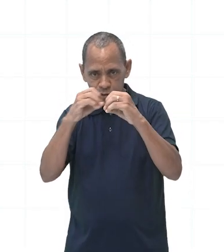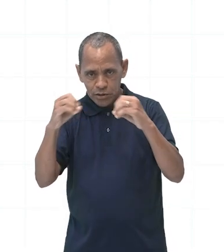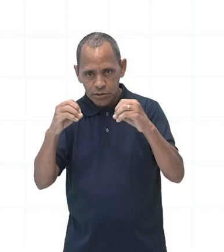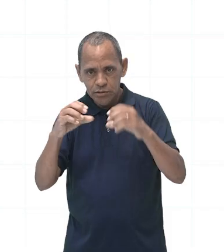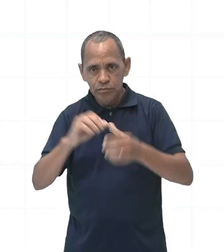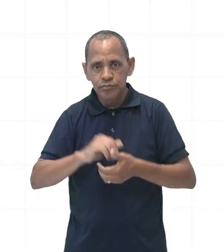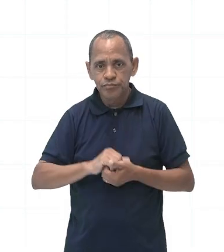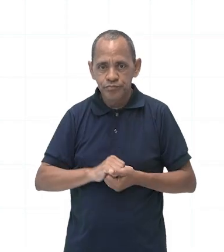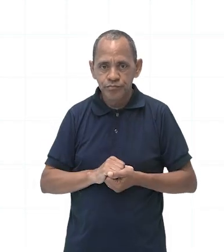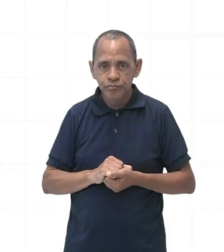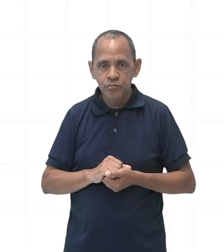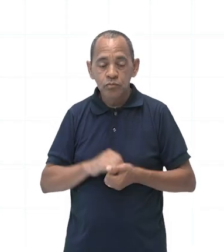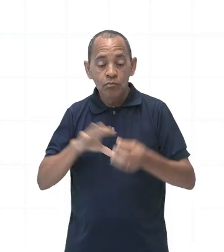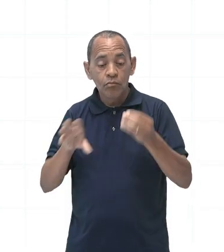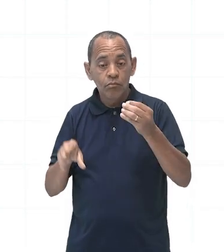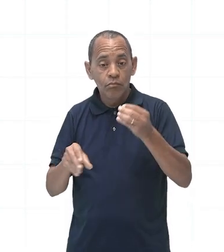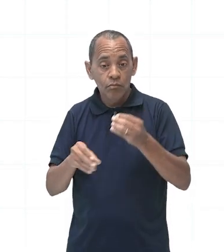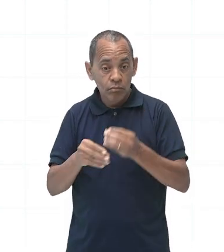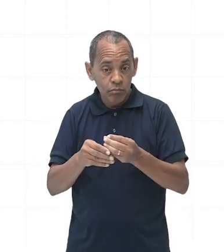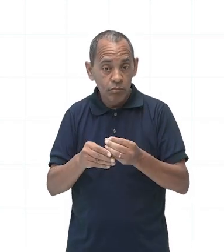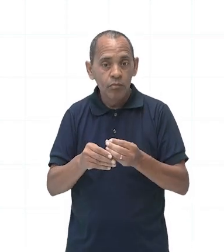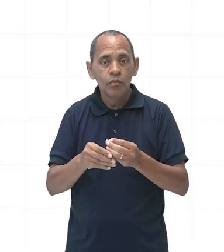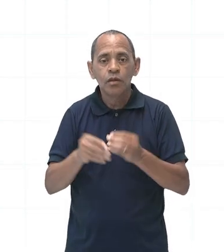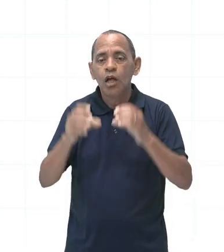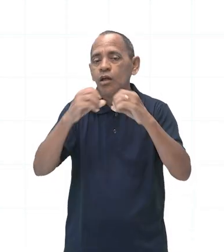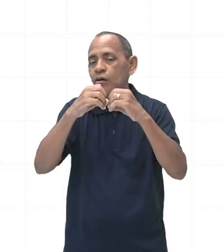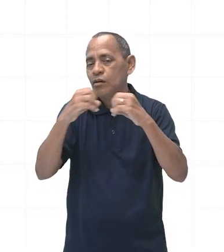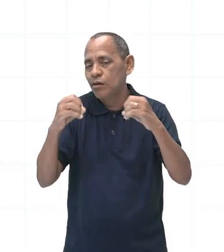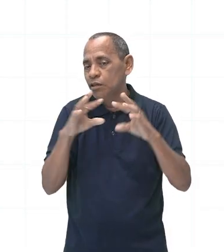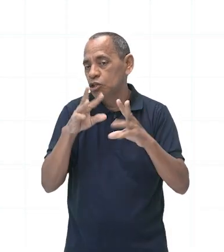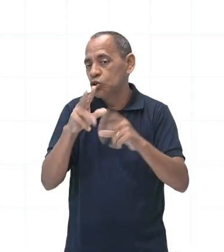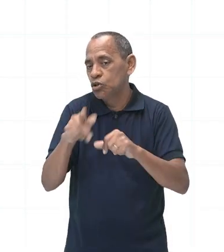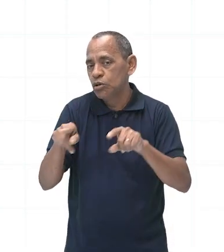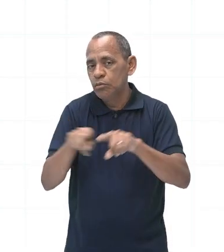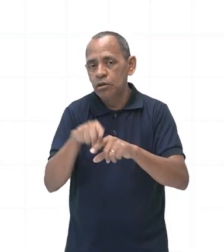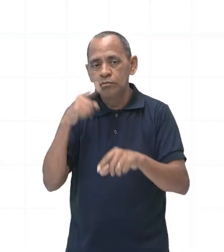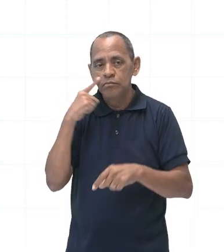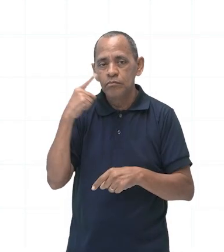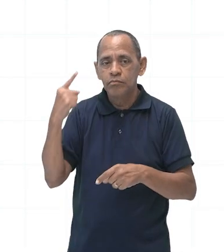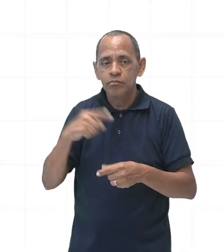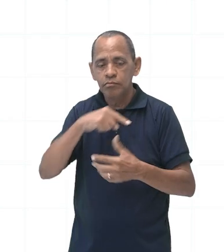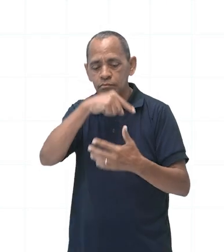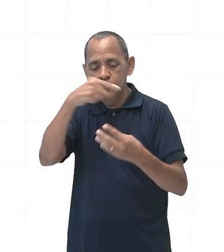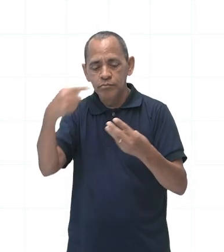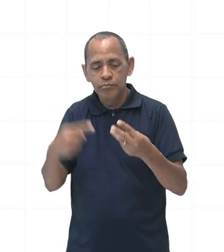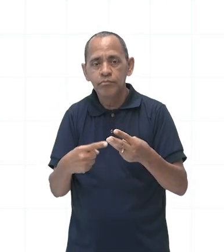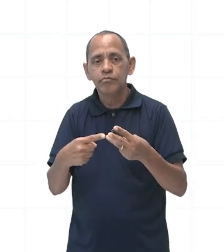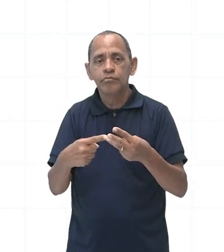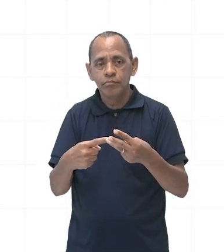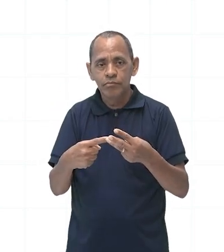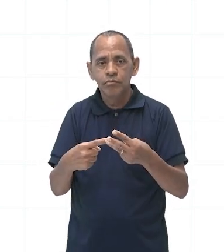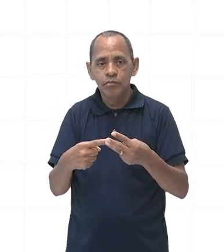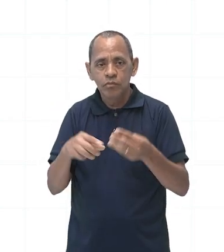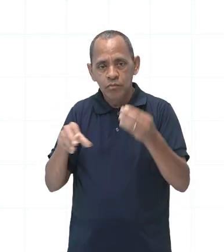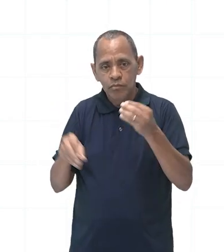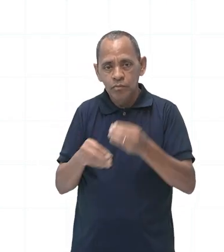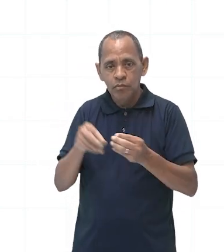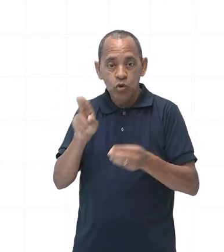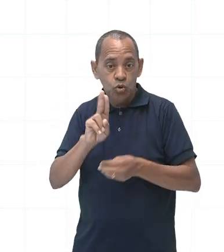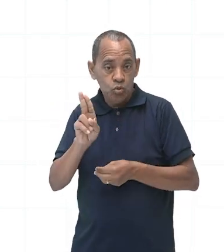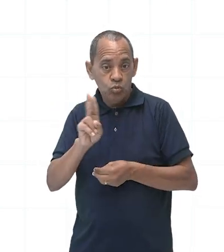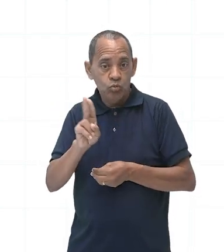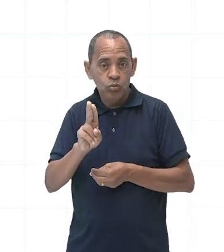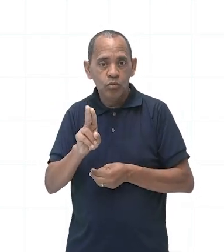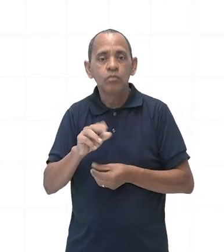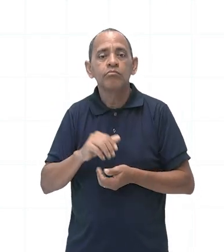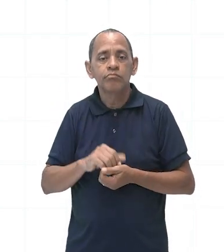indispensáveis à compreensão do enunciado, ok? Então, é isso que significa termos integrantes. E quais são os termos integrantes? Olhem só.